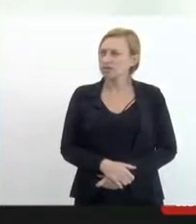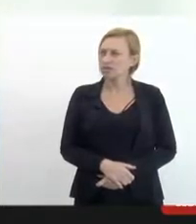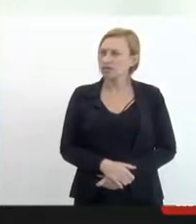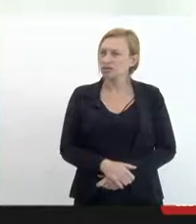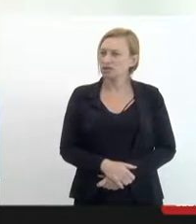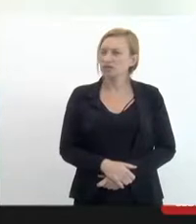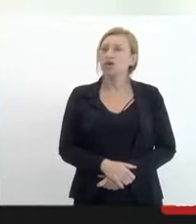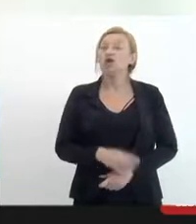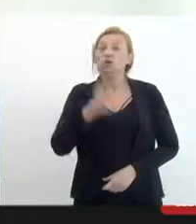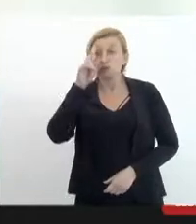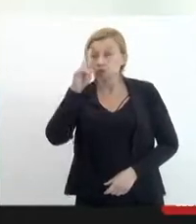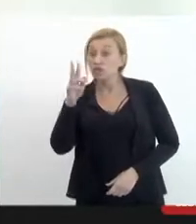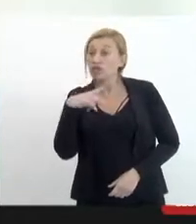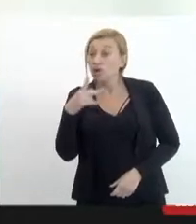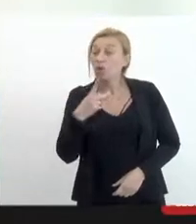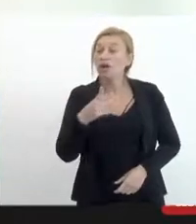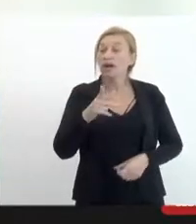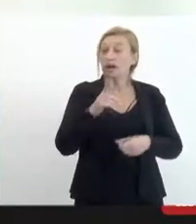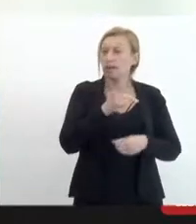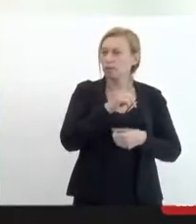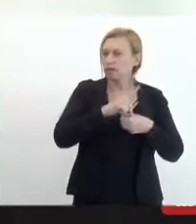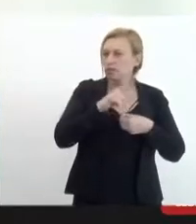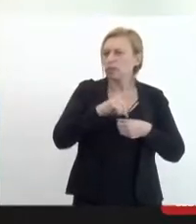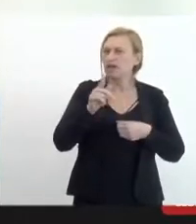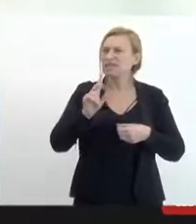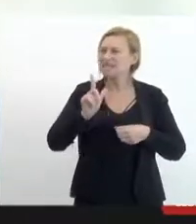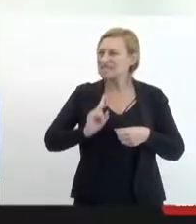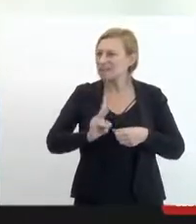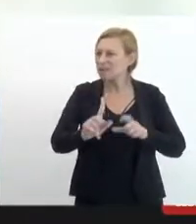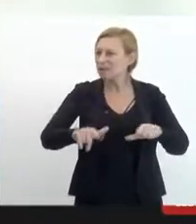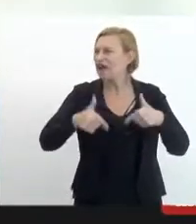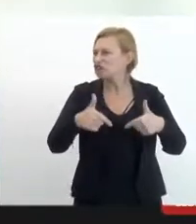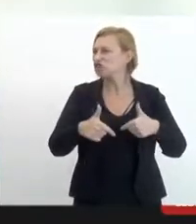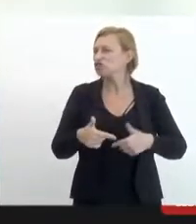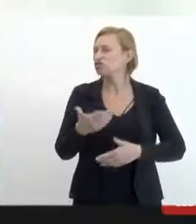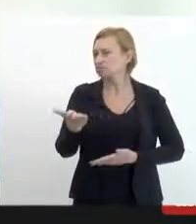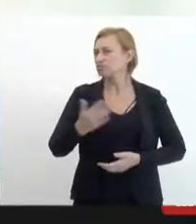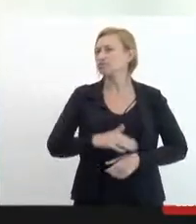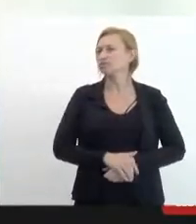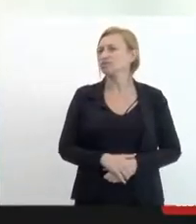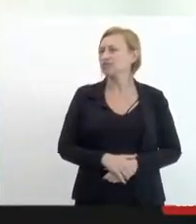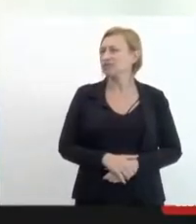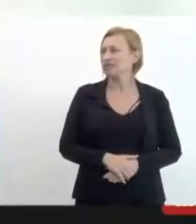disse que a Petrobras sempre atuou assim. Se dependesse de mim,